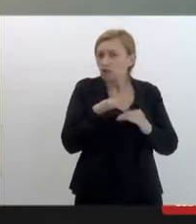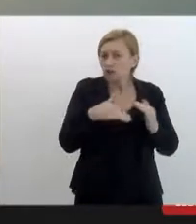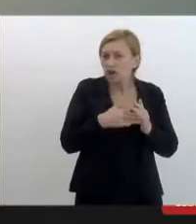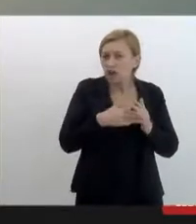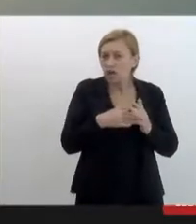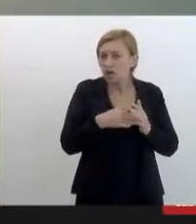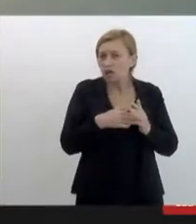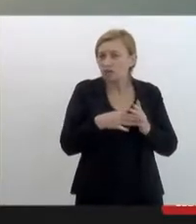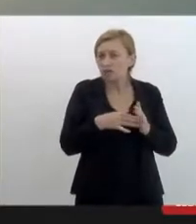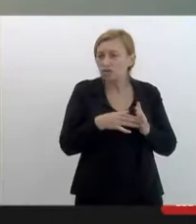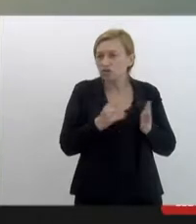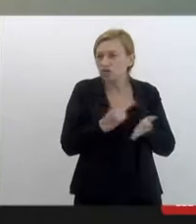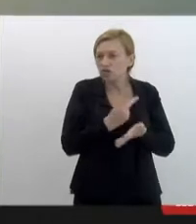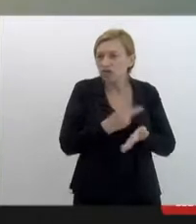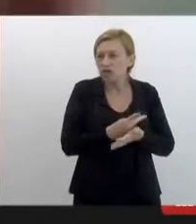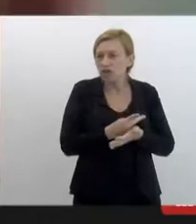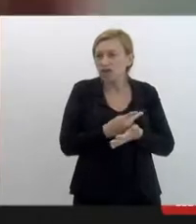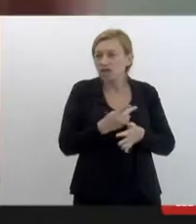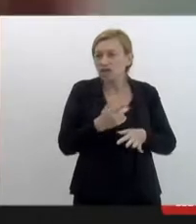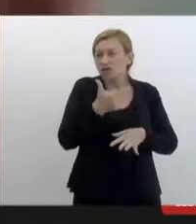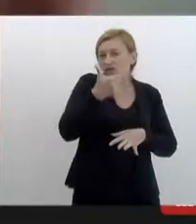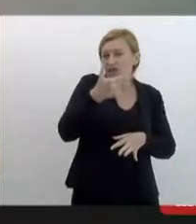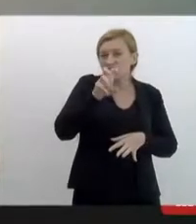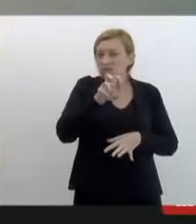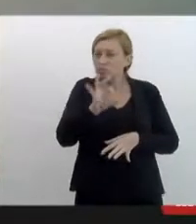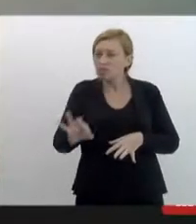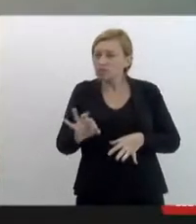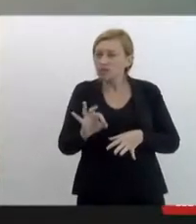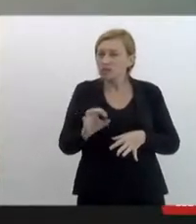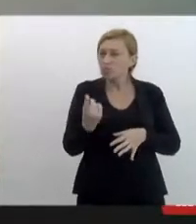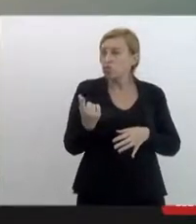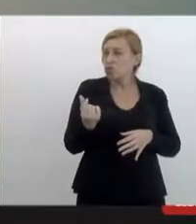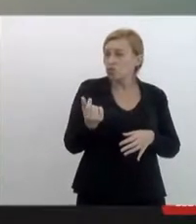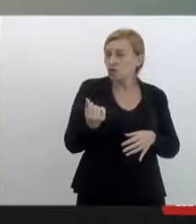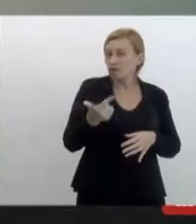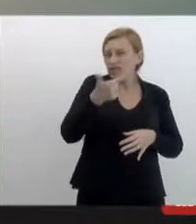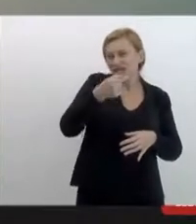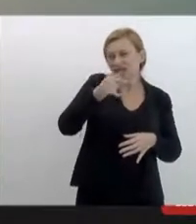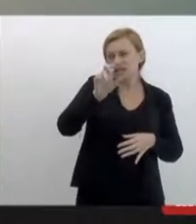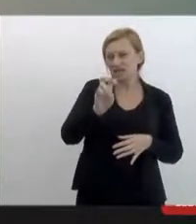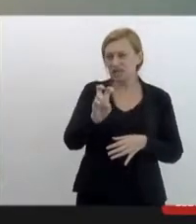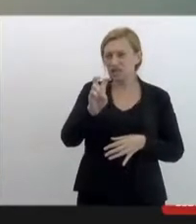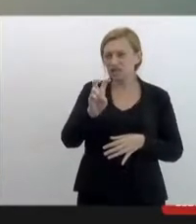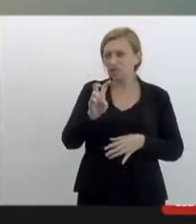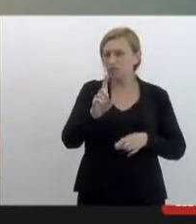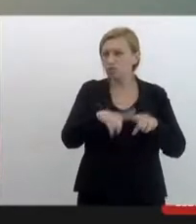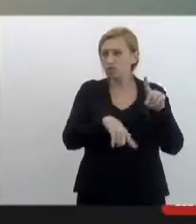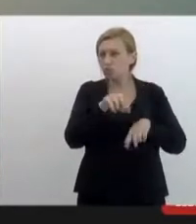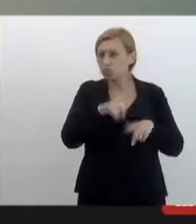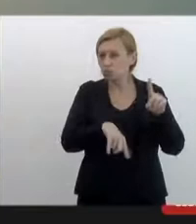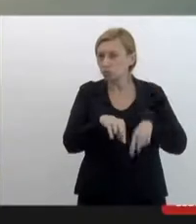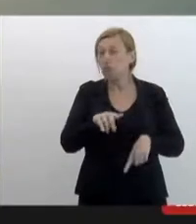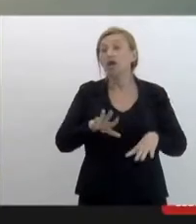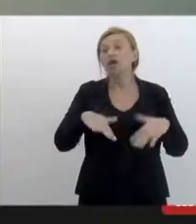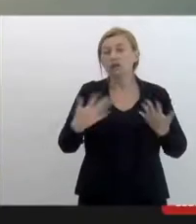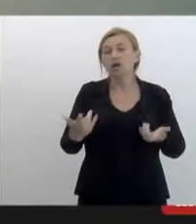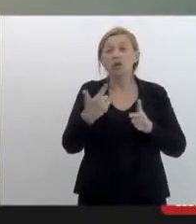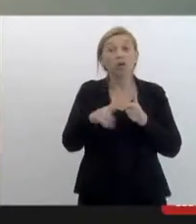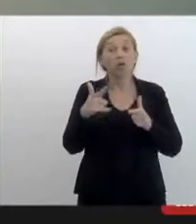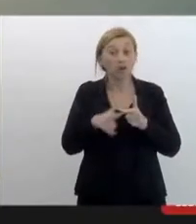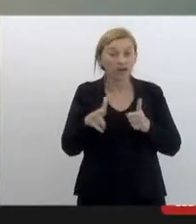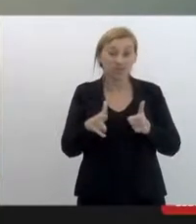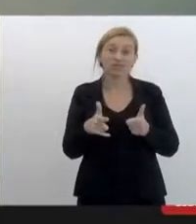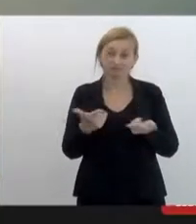infração, muitas vezes ele faz depósito de 25% do valor e 75% com mercadorias. Ou seja, é um problema de